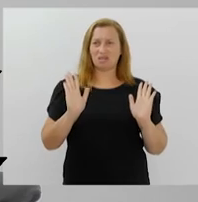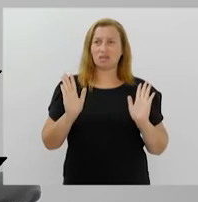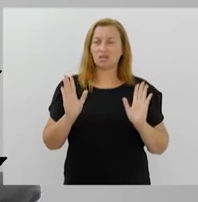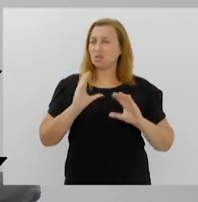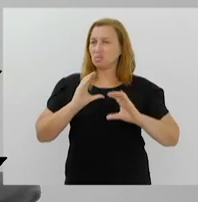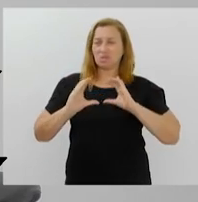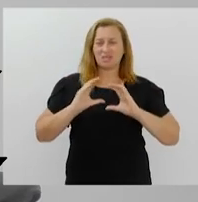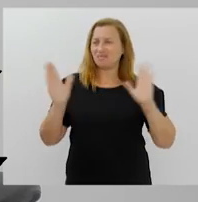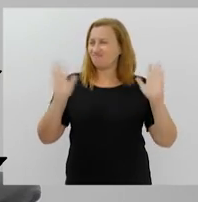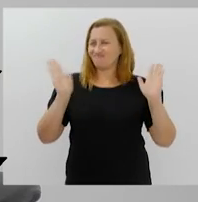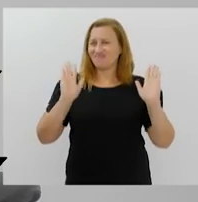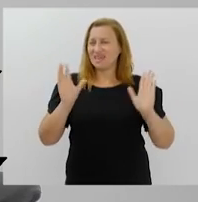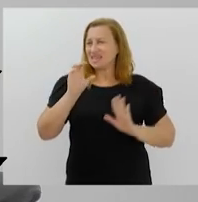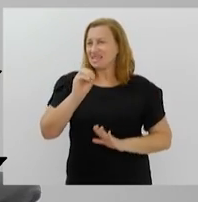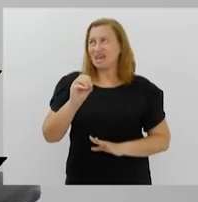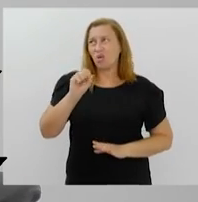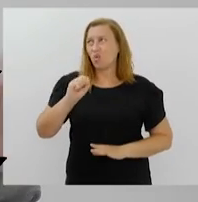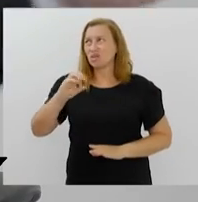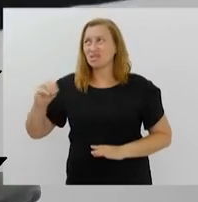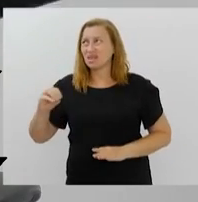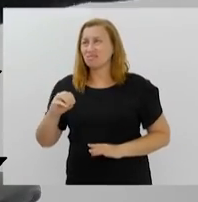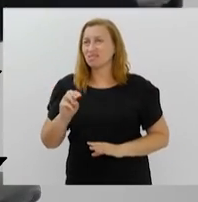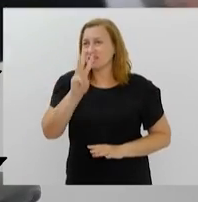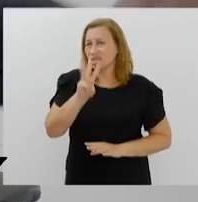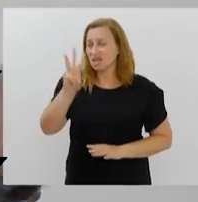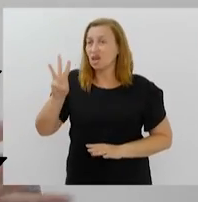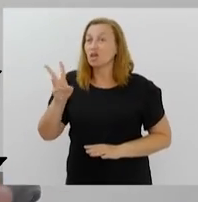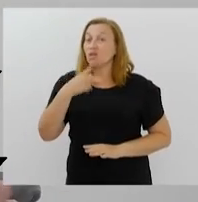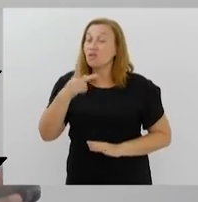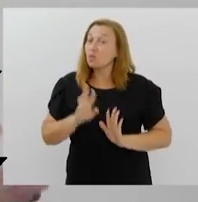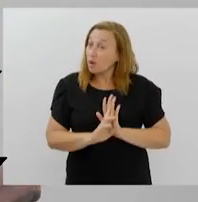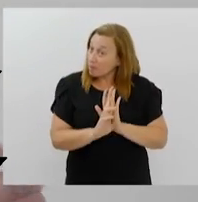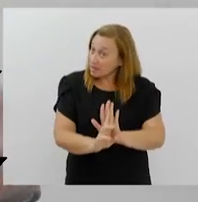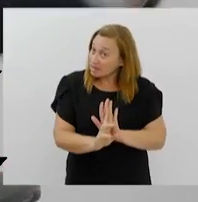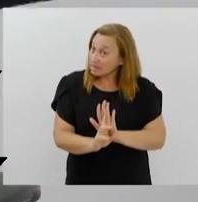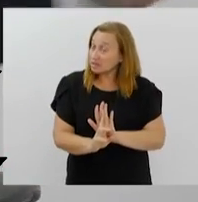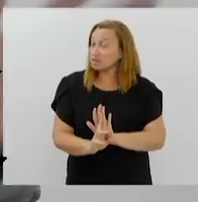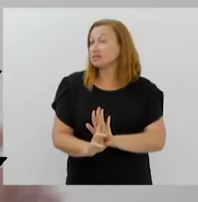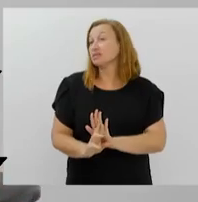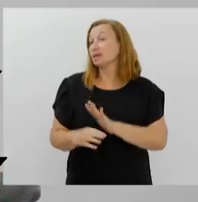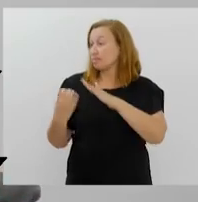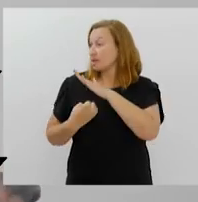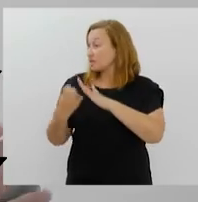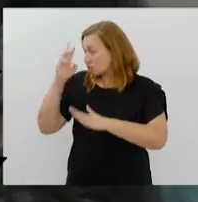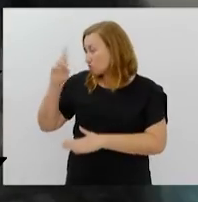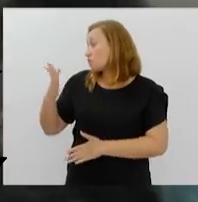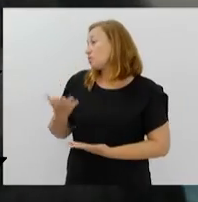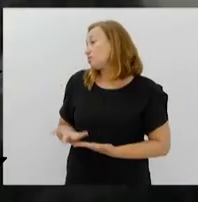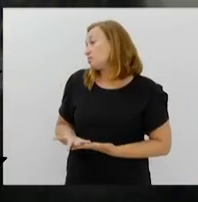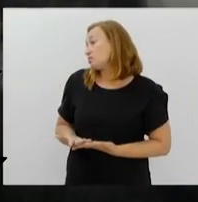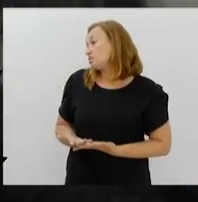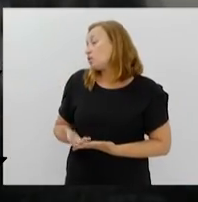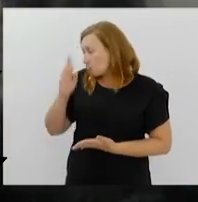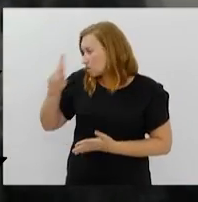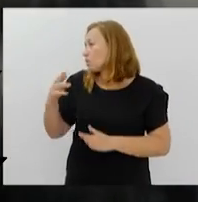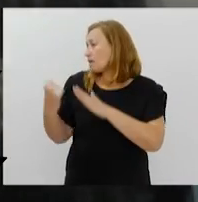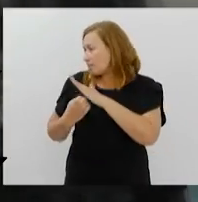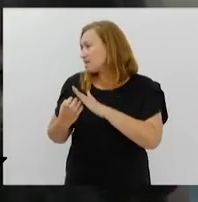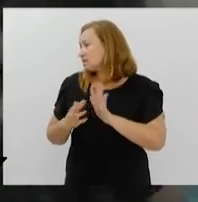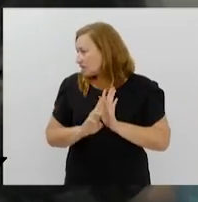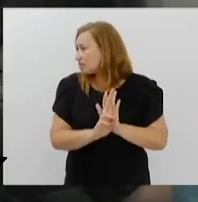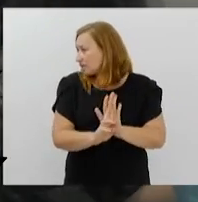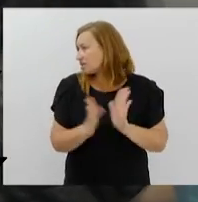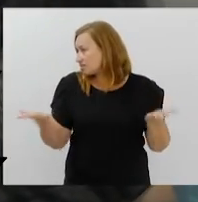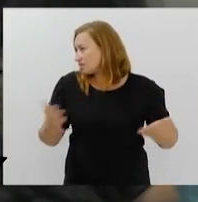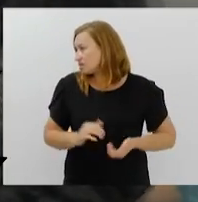de comunicação com 0800 com site eu tô falando com o representante da empresa então não tem canal canal o senhor não tem canal canal o senhor